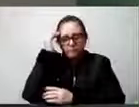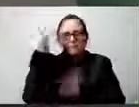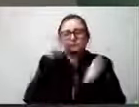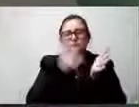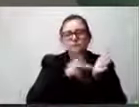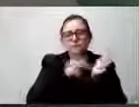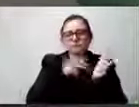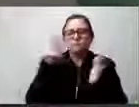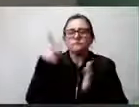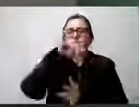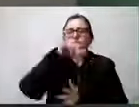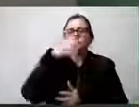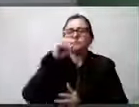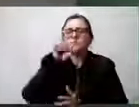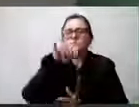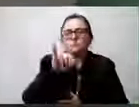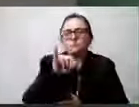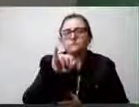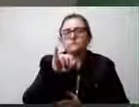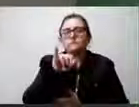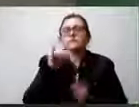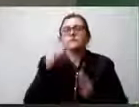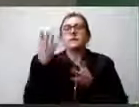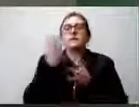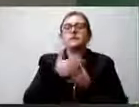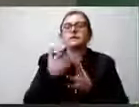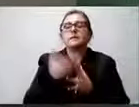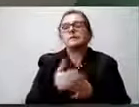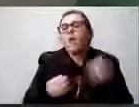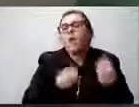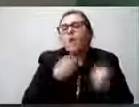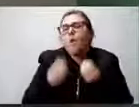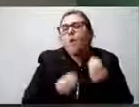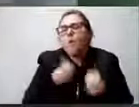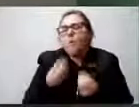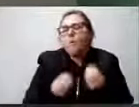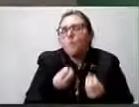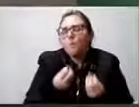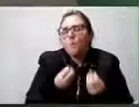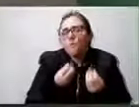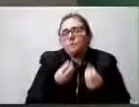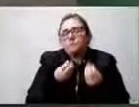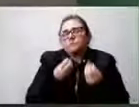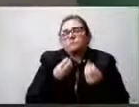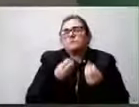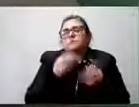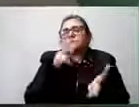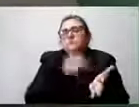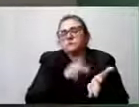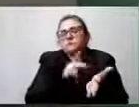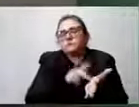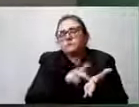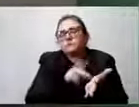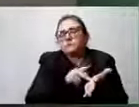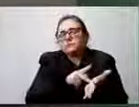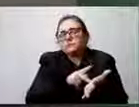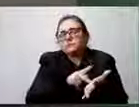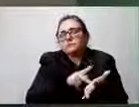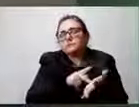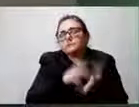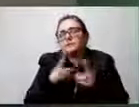professora Josi colocou e esse intervalo, como é que está, o que está acontecendo. Então, realmente, a gente